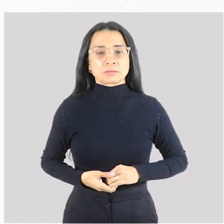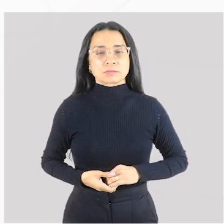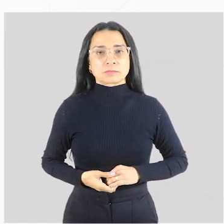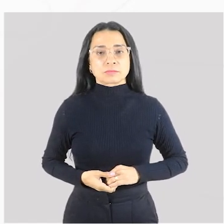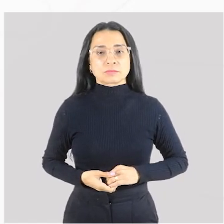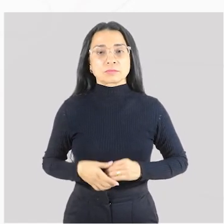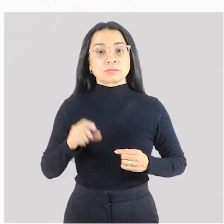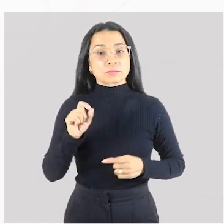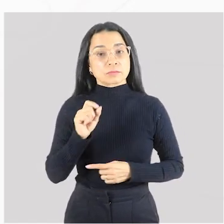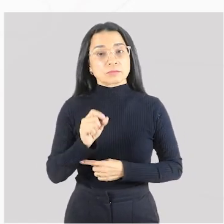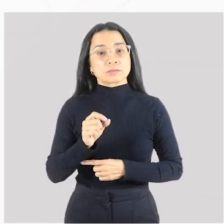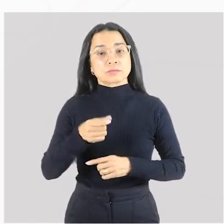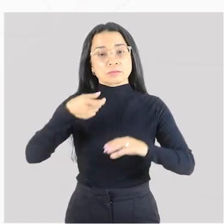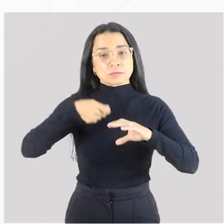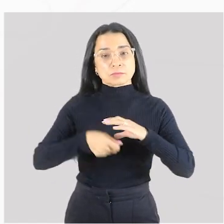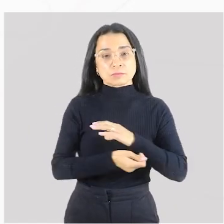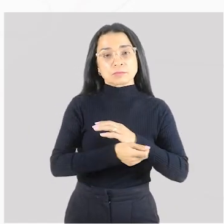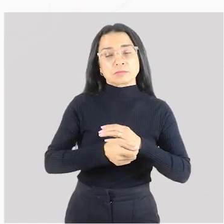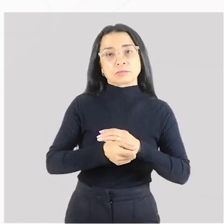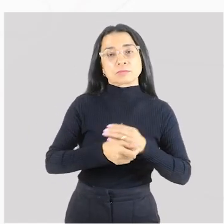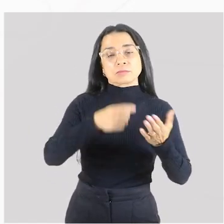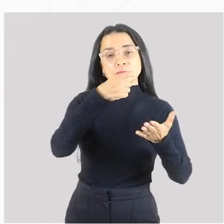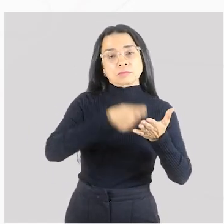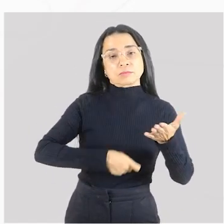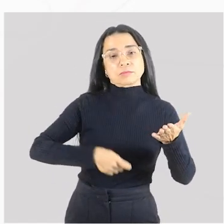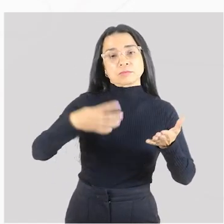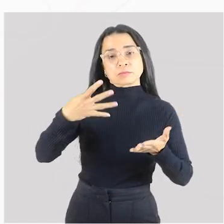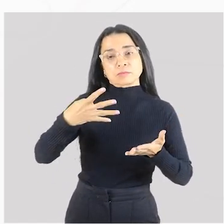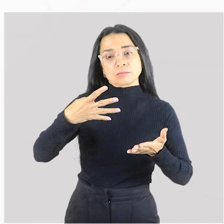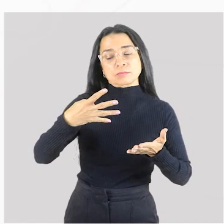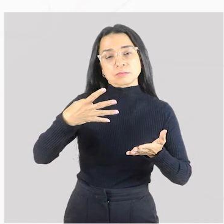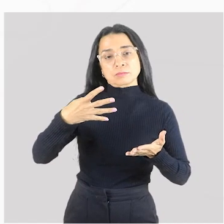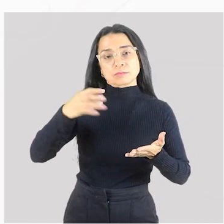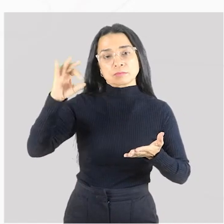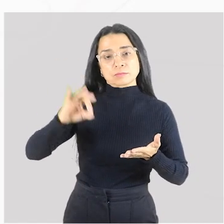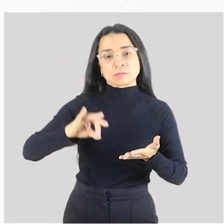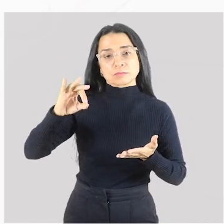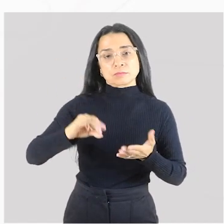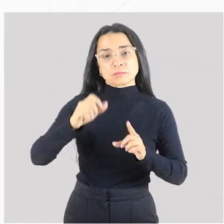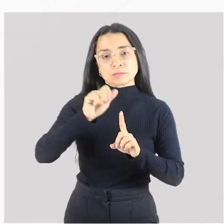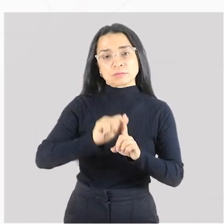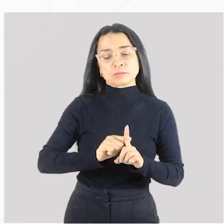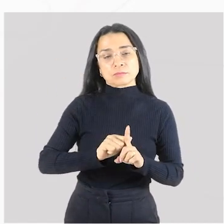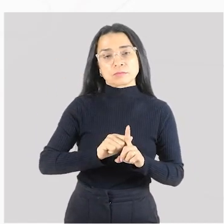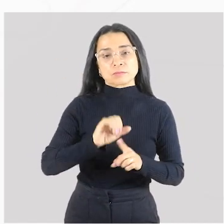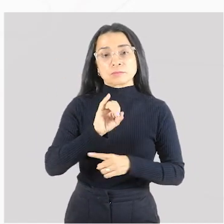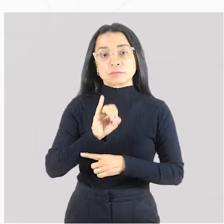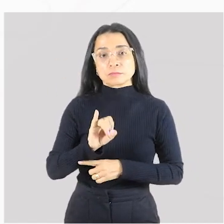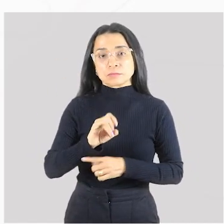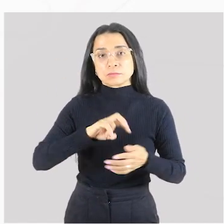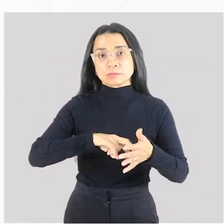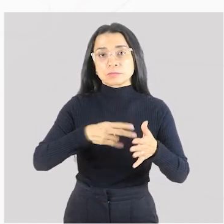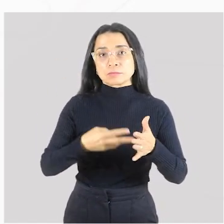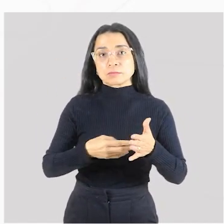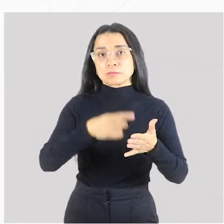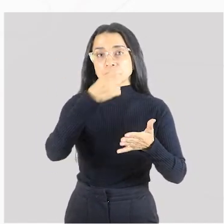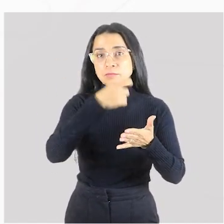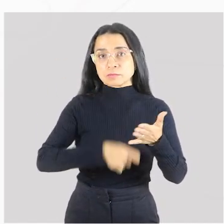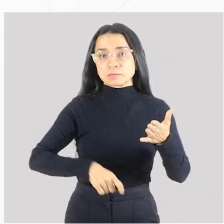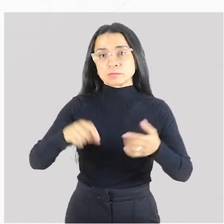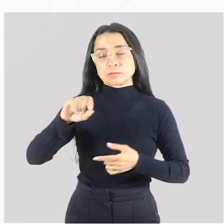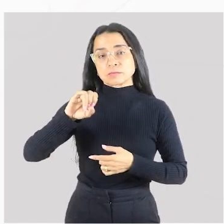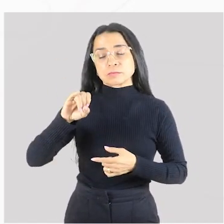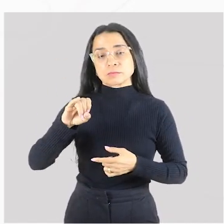capital inicial será aplicado a uma taxa de juros de 4% ao mês. Então, o I, que é a taxa de juros, é